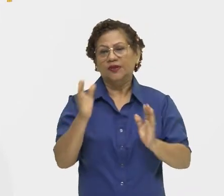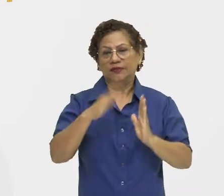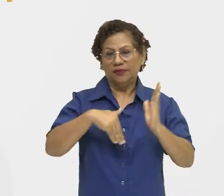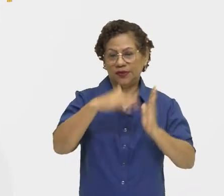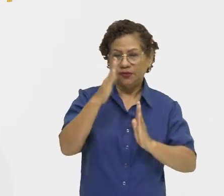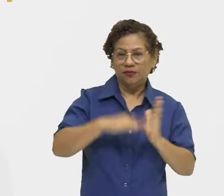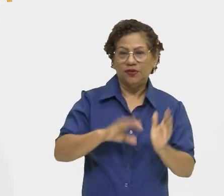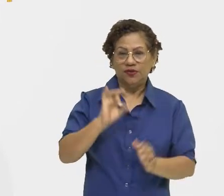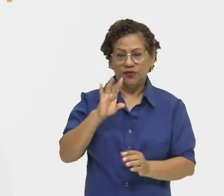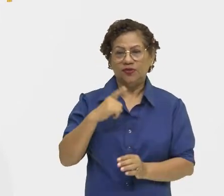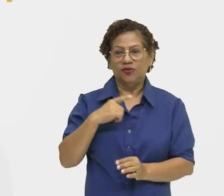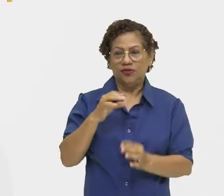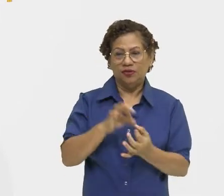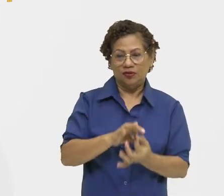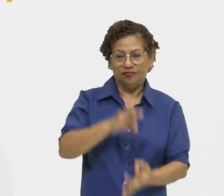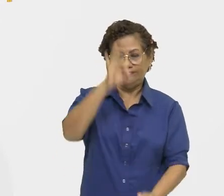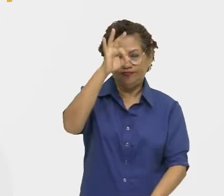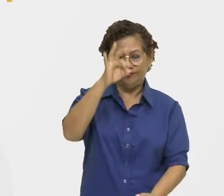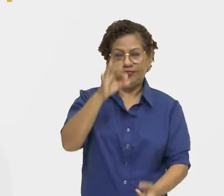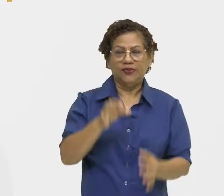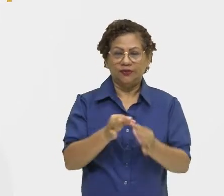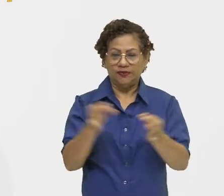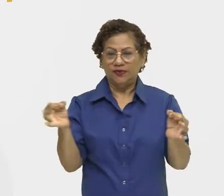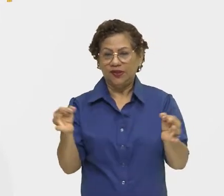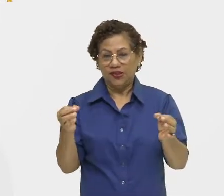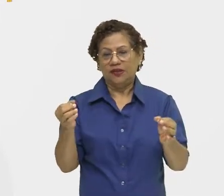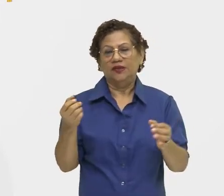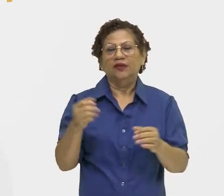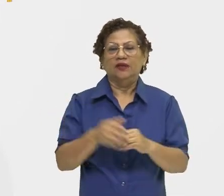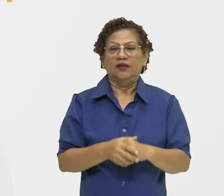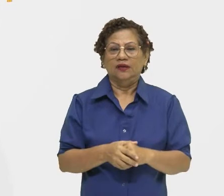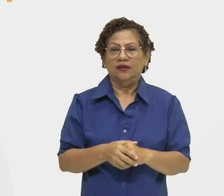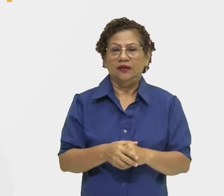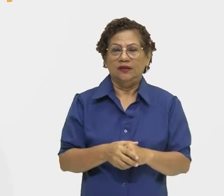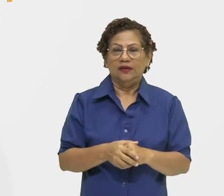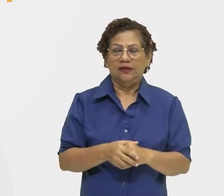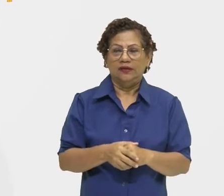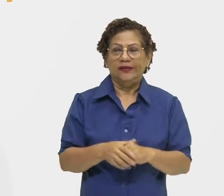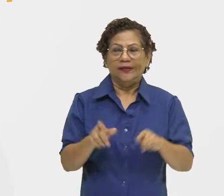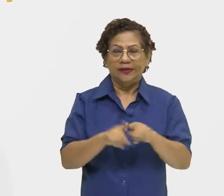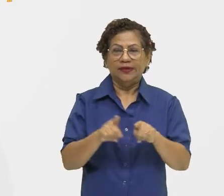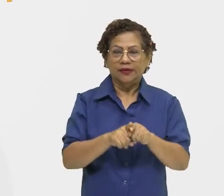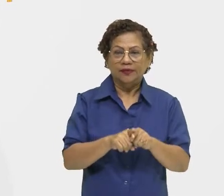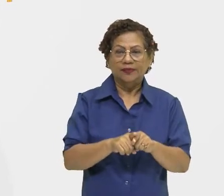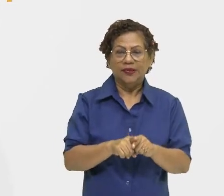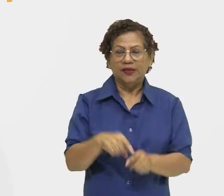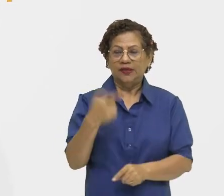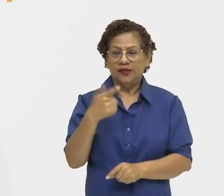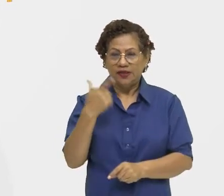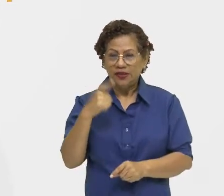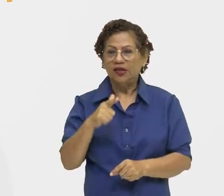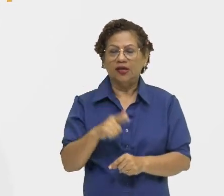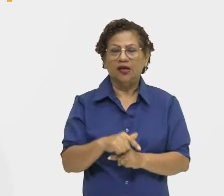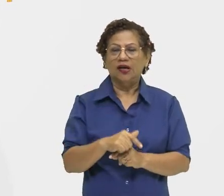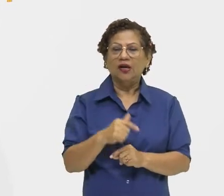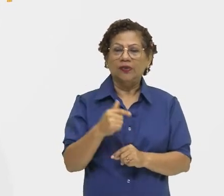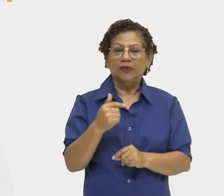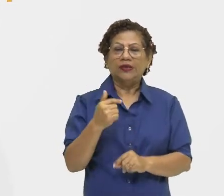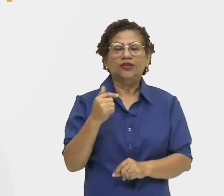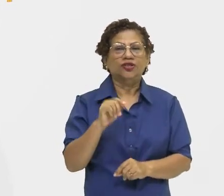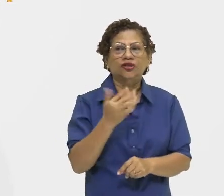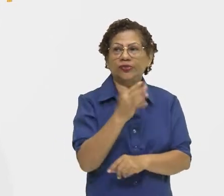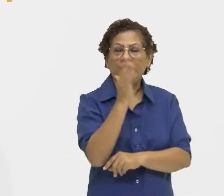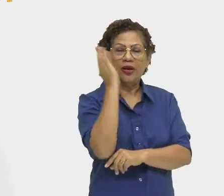altura e largura. A ausência de sombra, eles não faziam a representação da sombra. Utilização